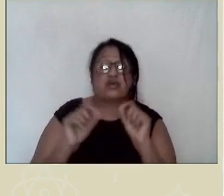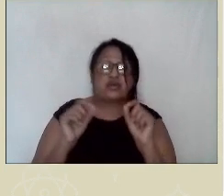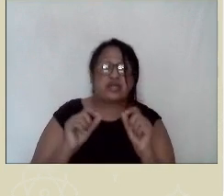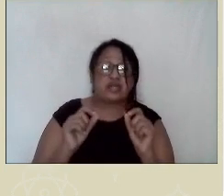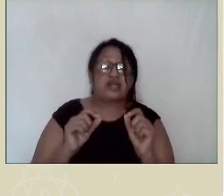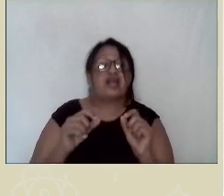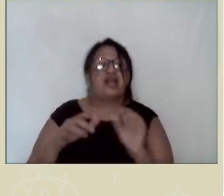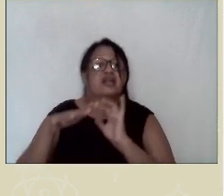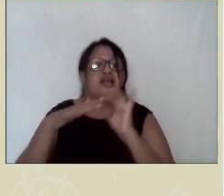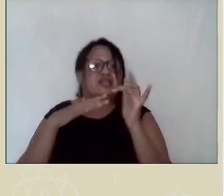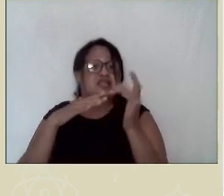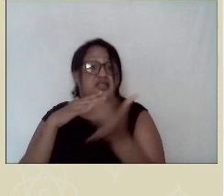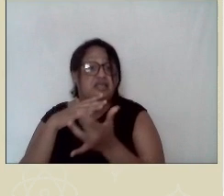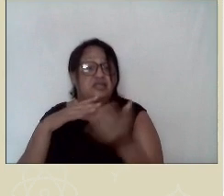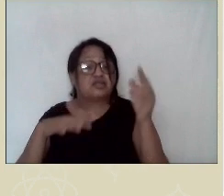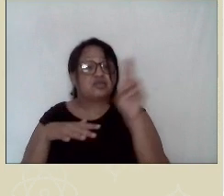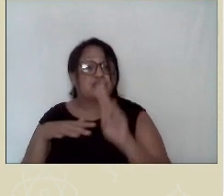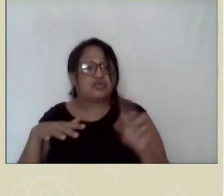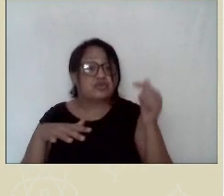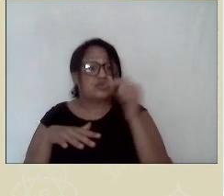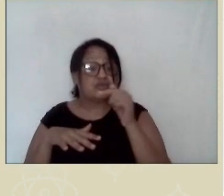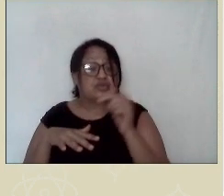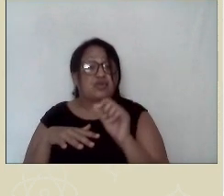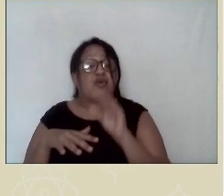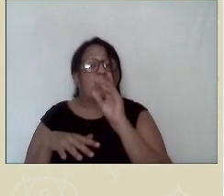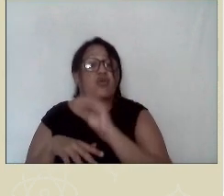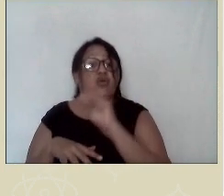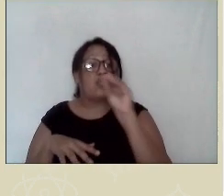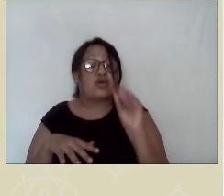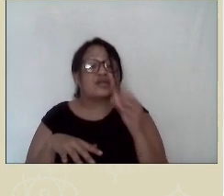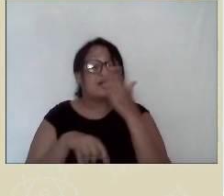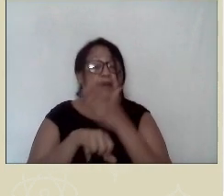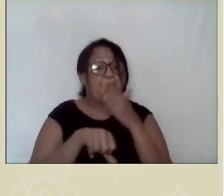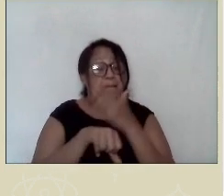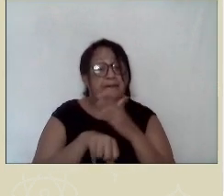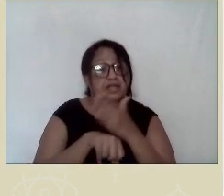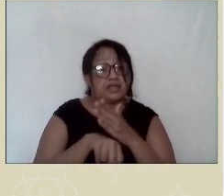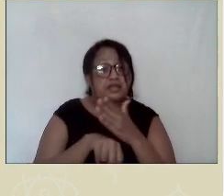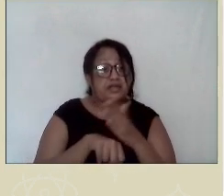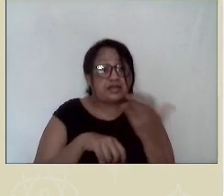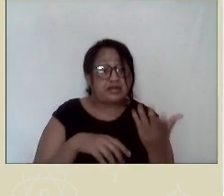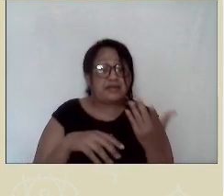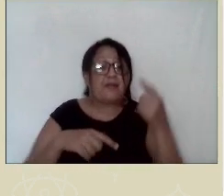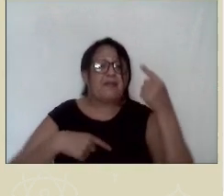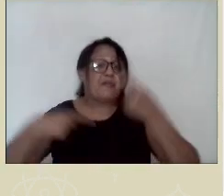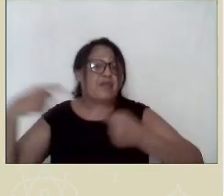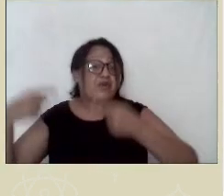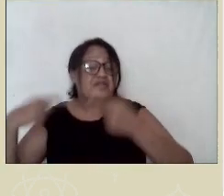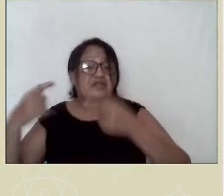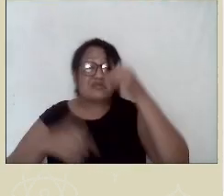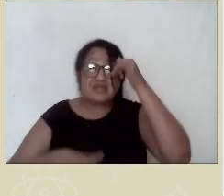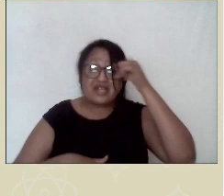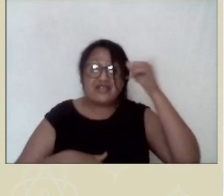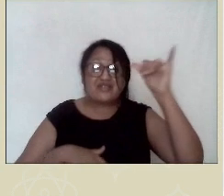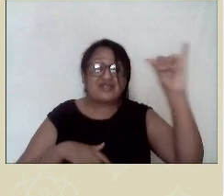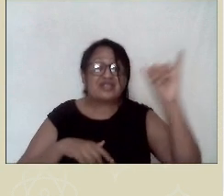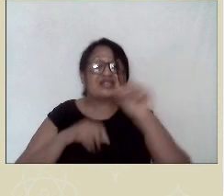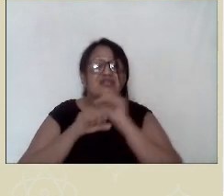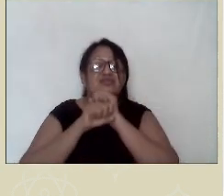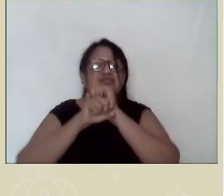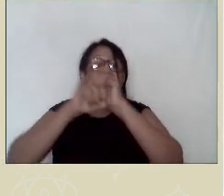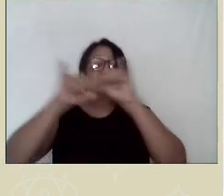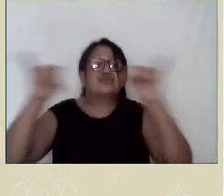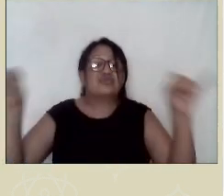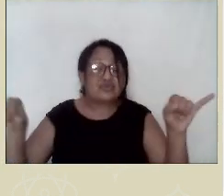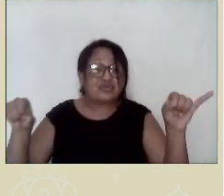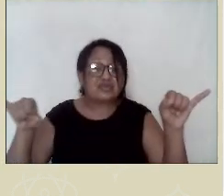han puesto en marcha ou seja colocaron en práctica né políticas para evitar a propagação da desinformação sobre as